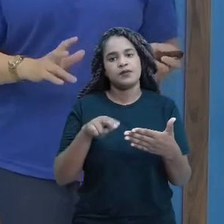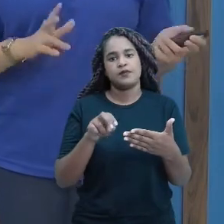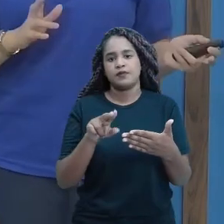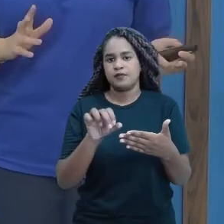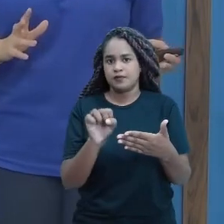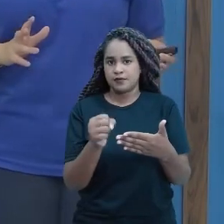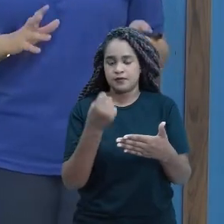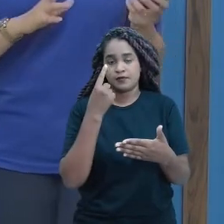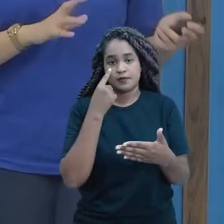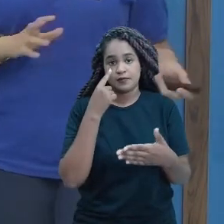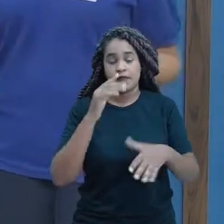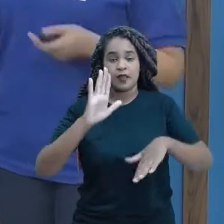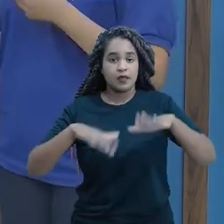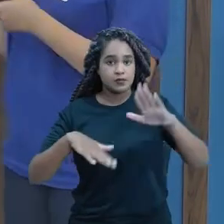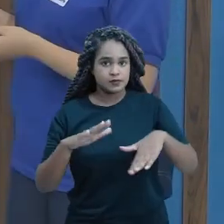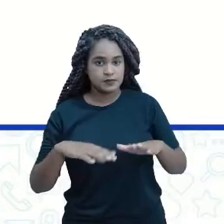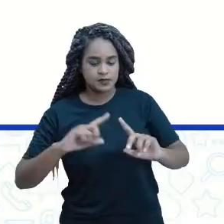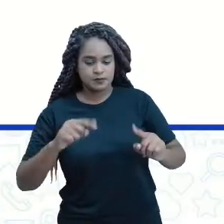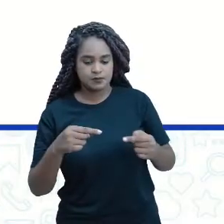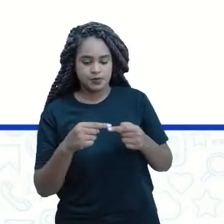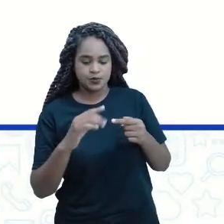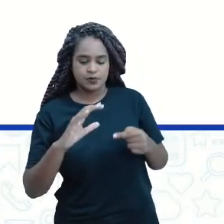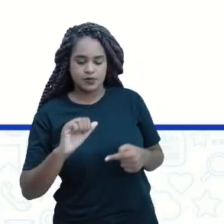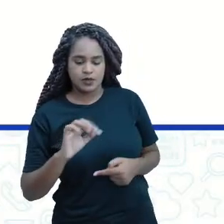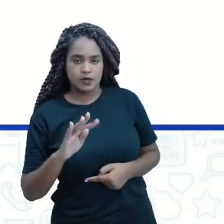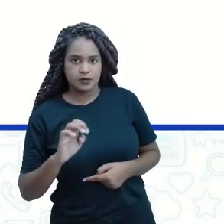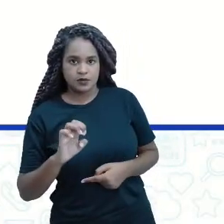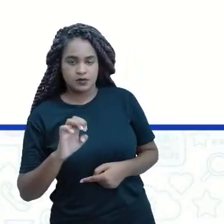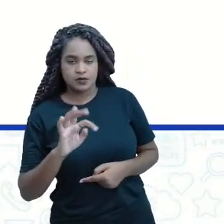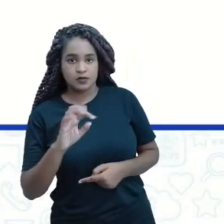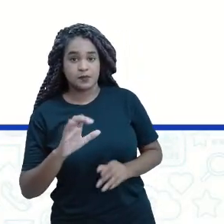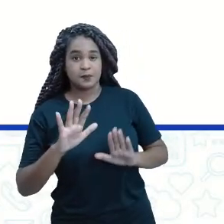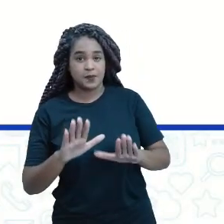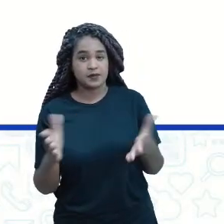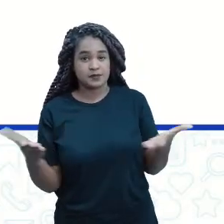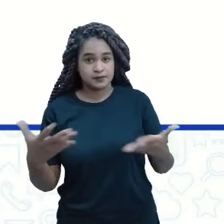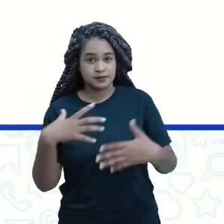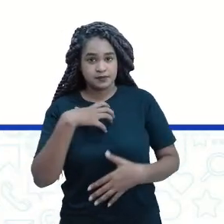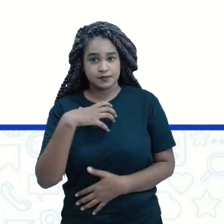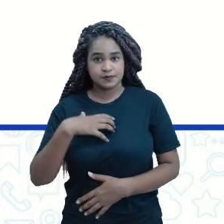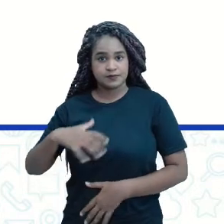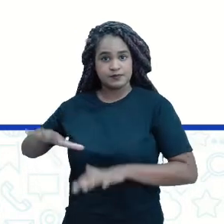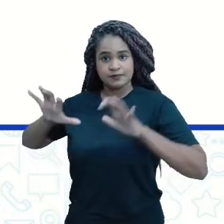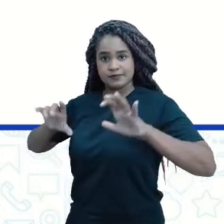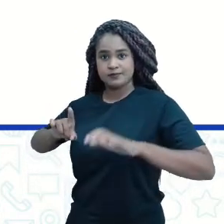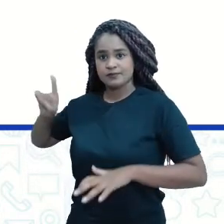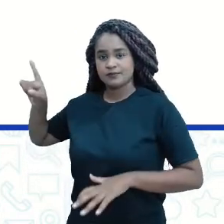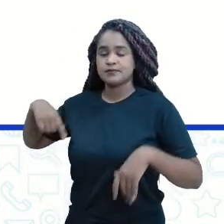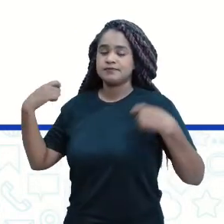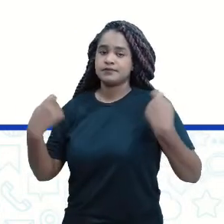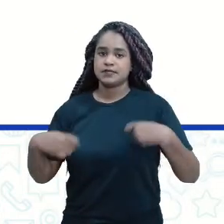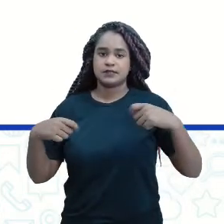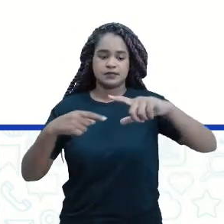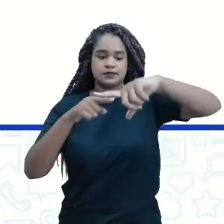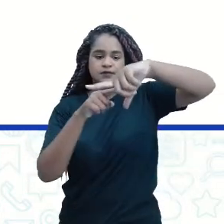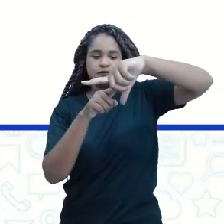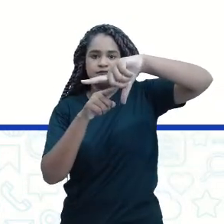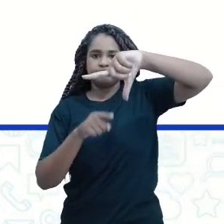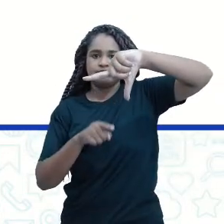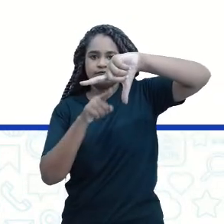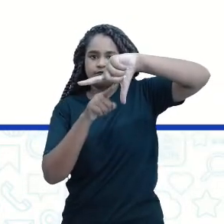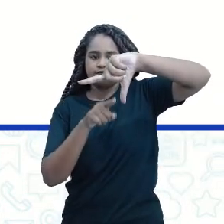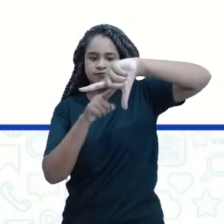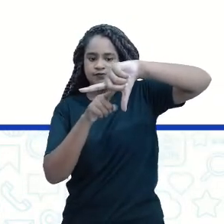podem assumir a altura, mas nesse formato aqui, a gente vai ter que traçar essa altura e essa altura vai ter esse nomezinho comprido, né? Para